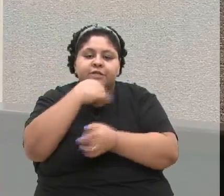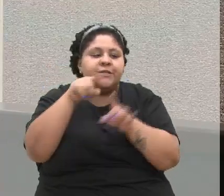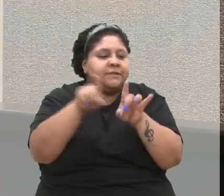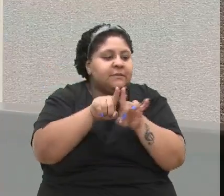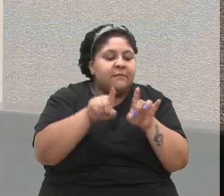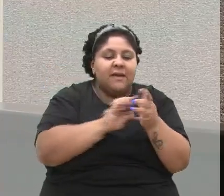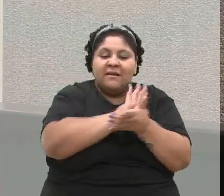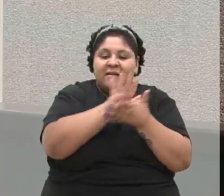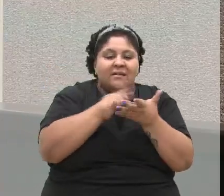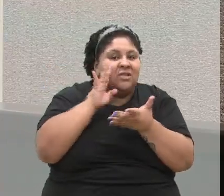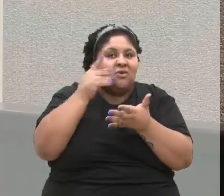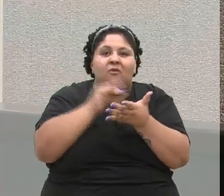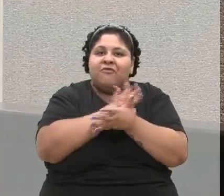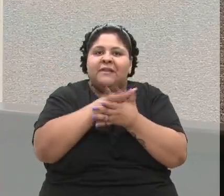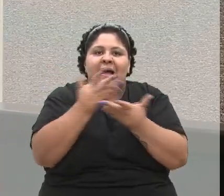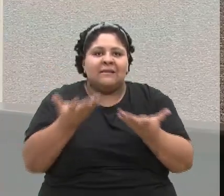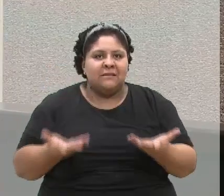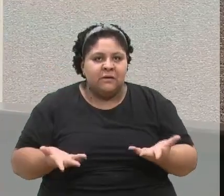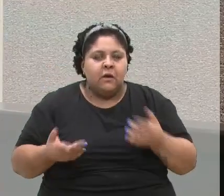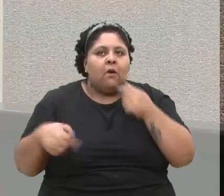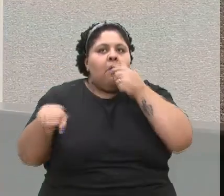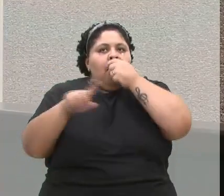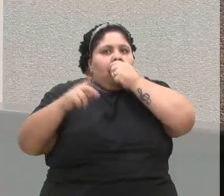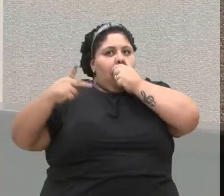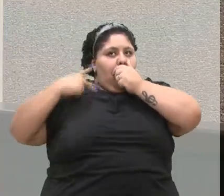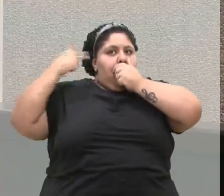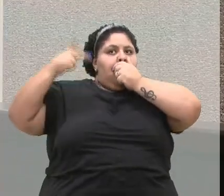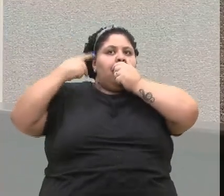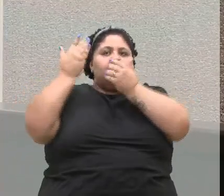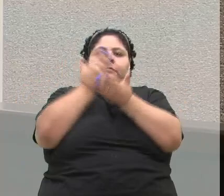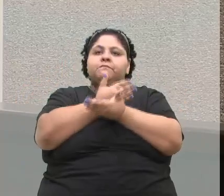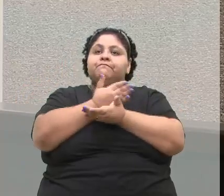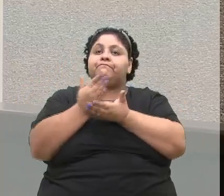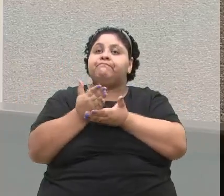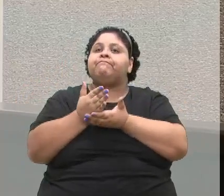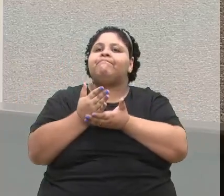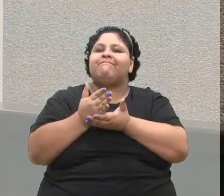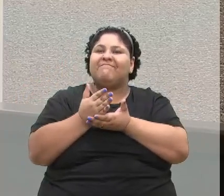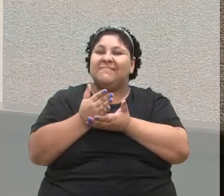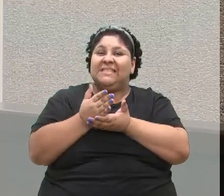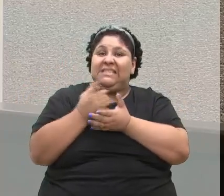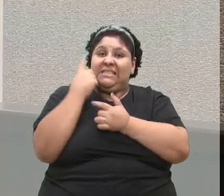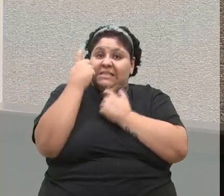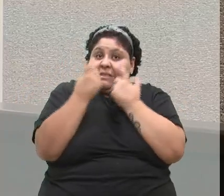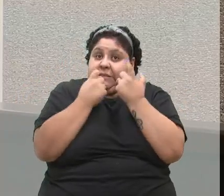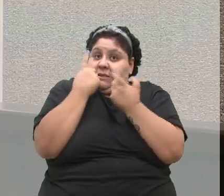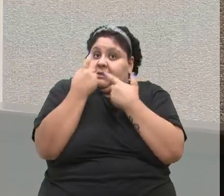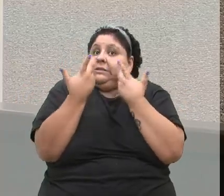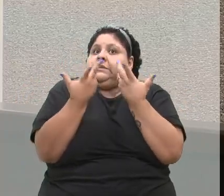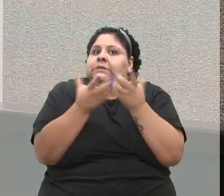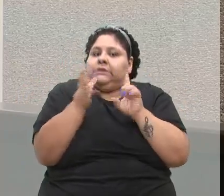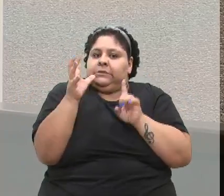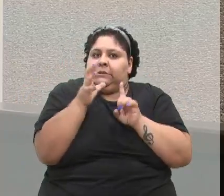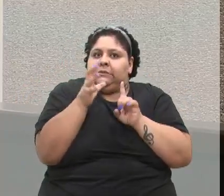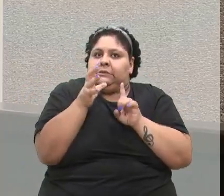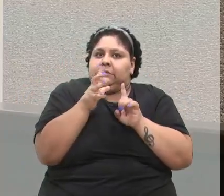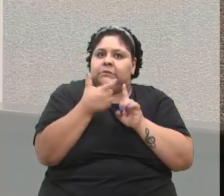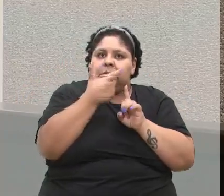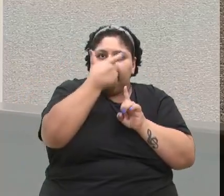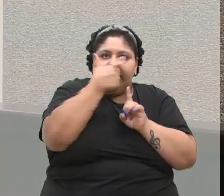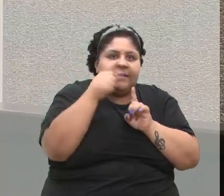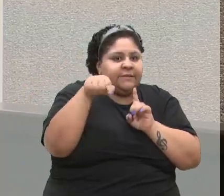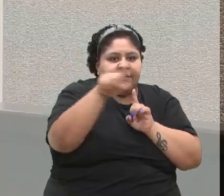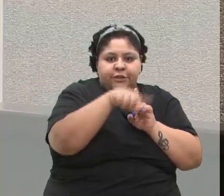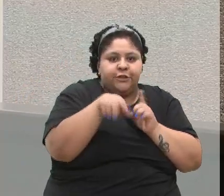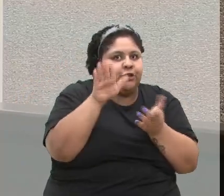resolve. Então, nós, vereadores, estamos começando a ficar numa situação de saia justa, né? Porque parece que a gente não está cobrando, a gente está